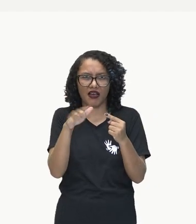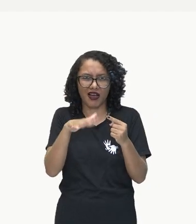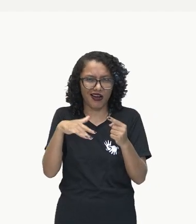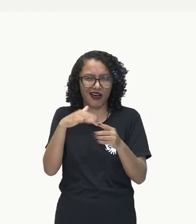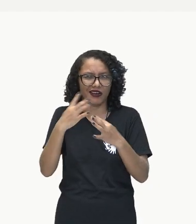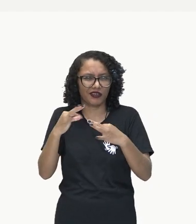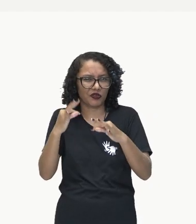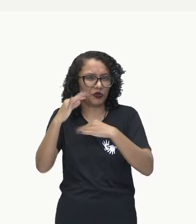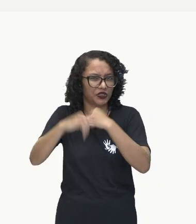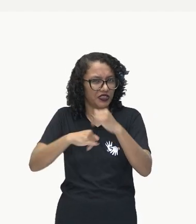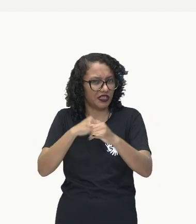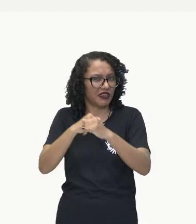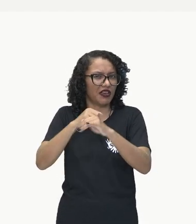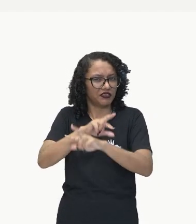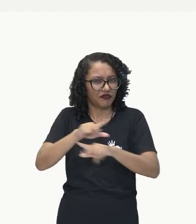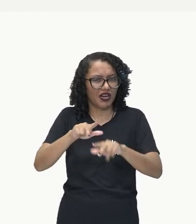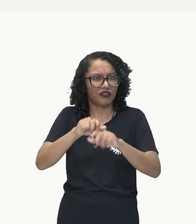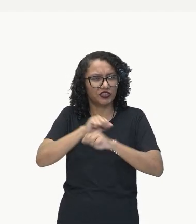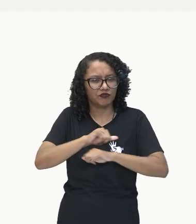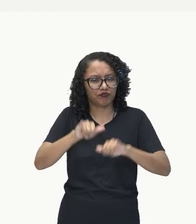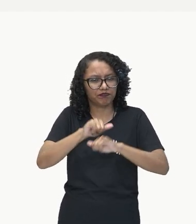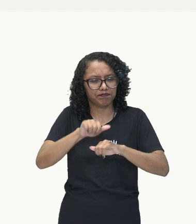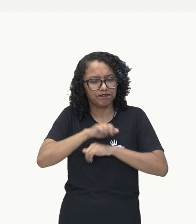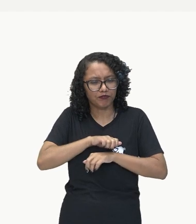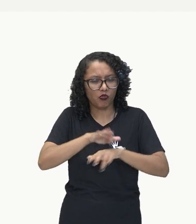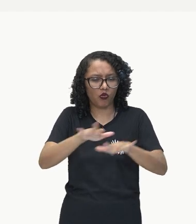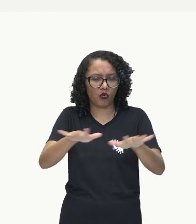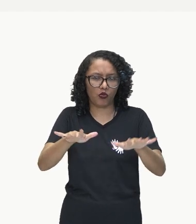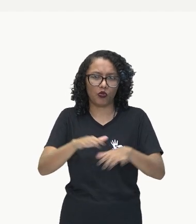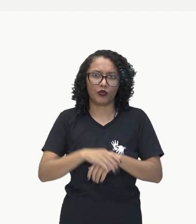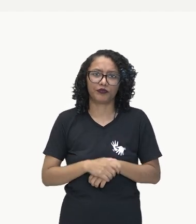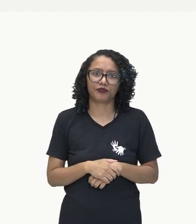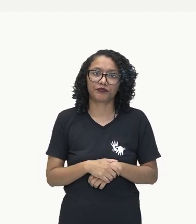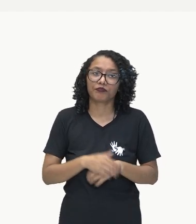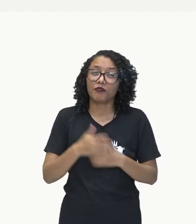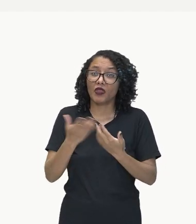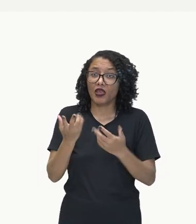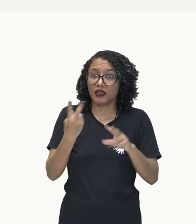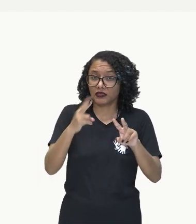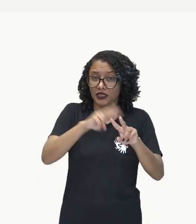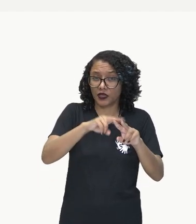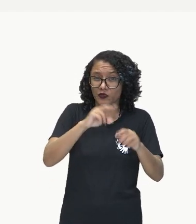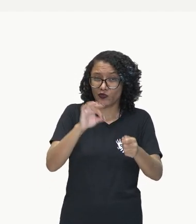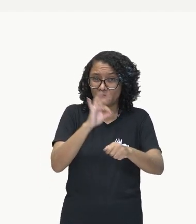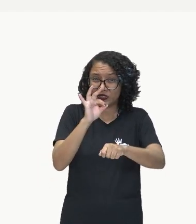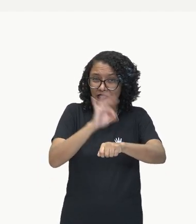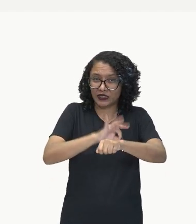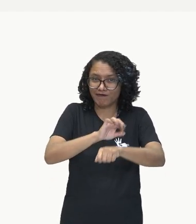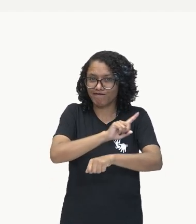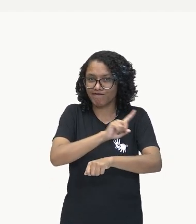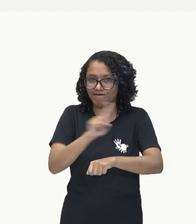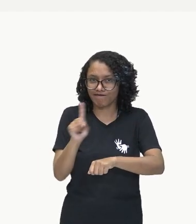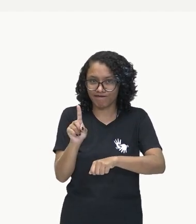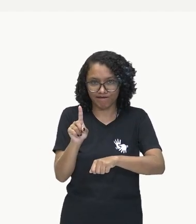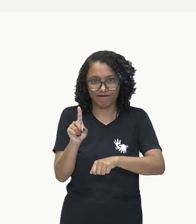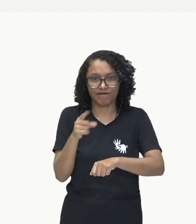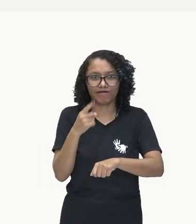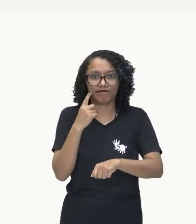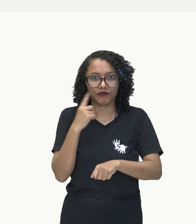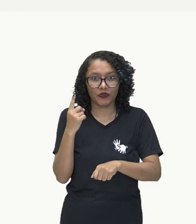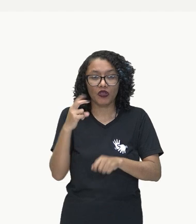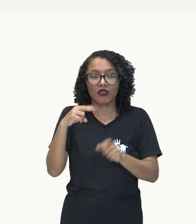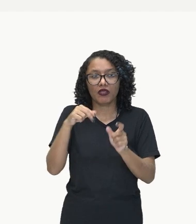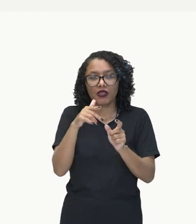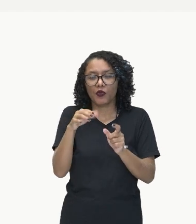E ganhar um maior alcance. Então a hashtag mosquito não, olha aqui o não em destaque. Esse não em destaque é importante,